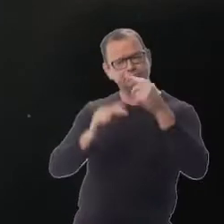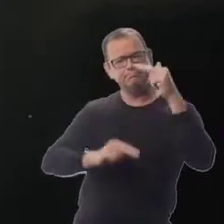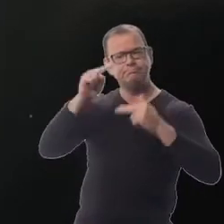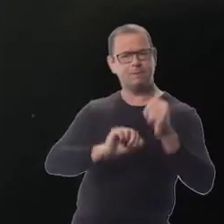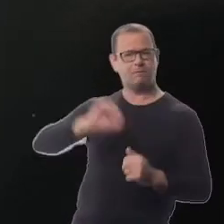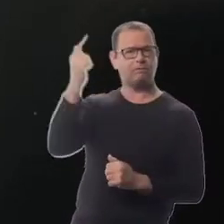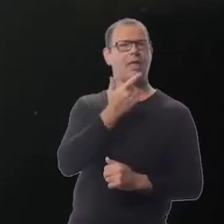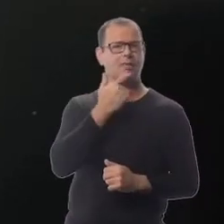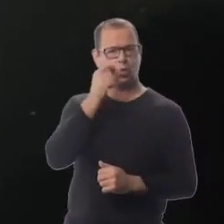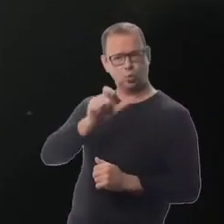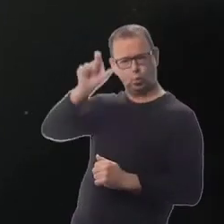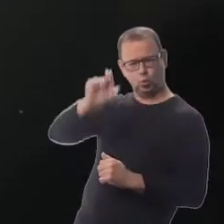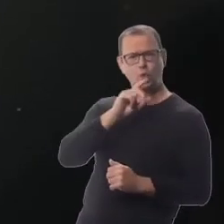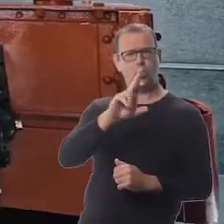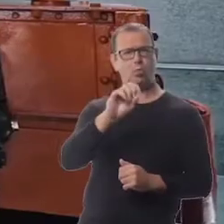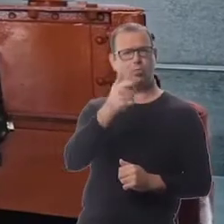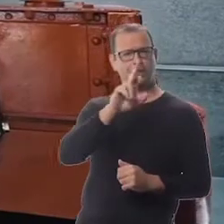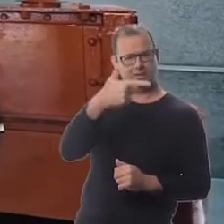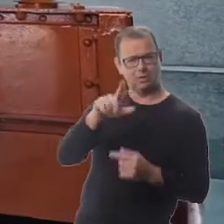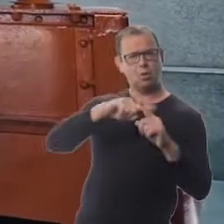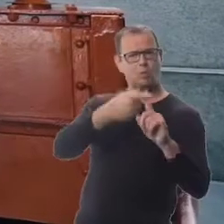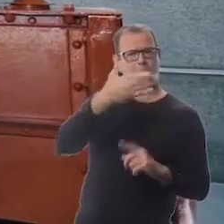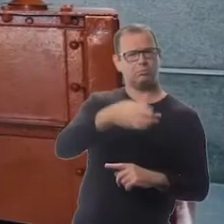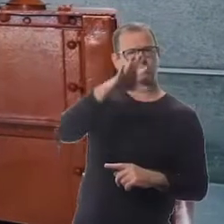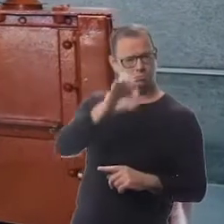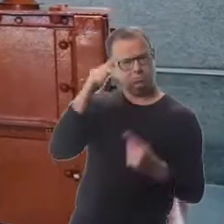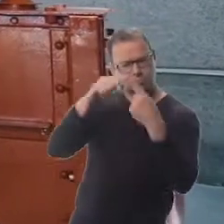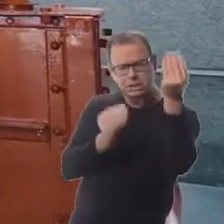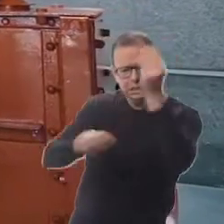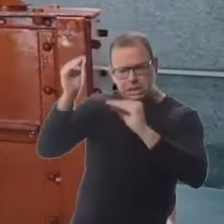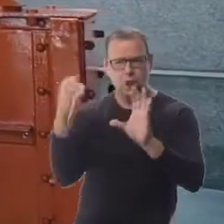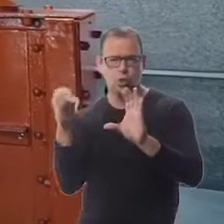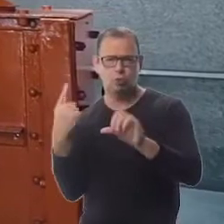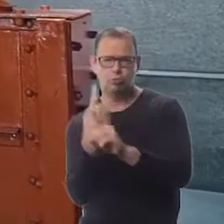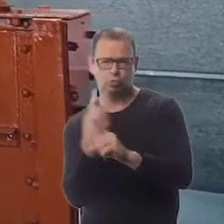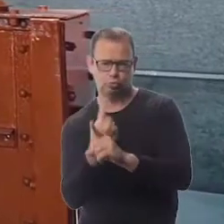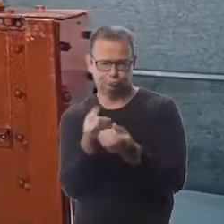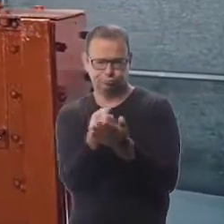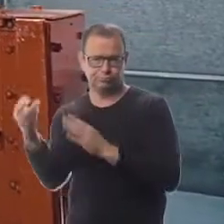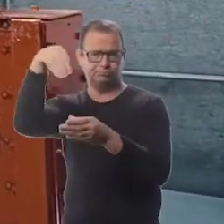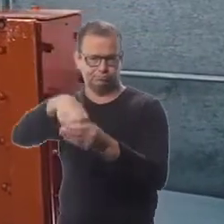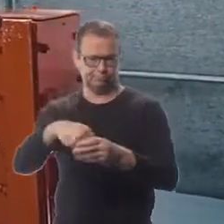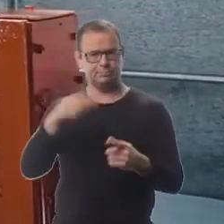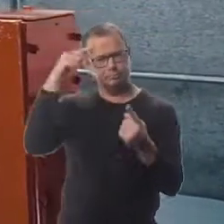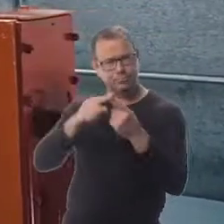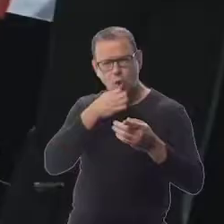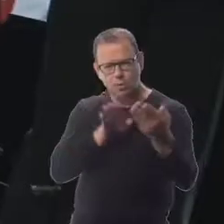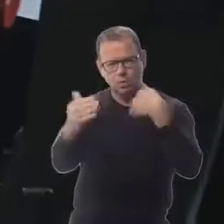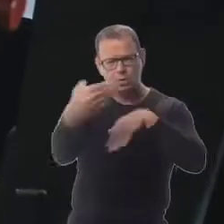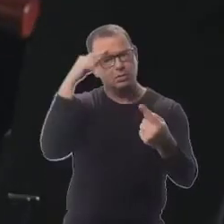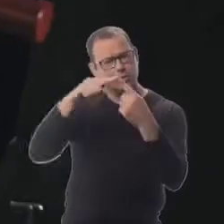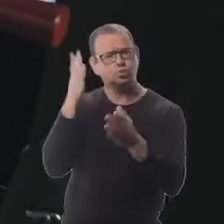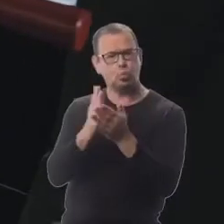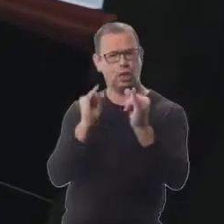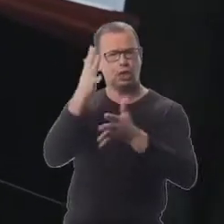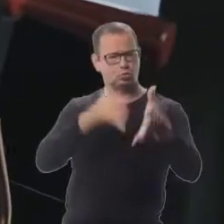em 1918, esta locomotiva tinha como propósito a utilização em pequenas linhas férreas industriais. As